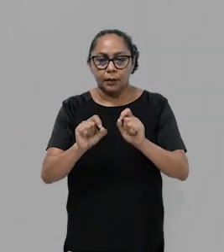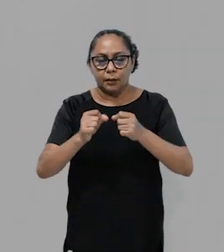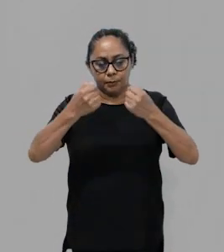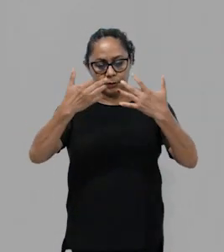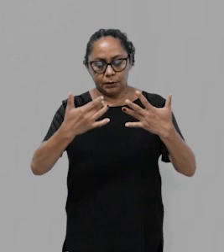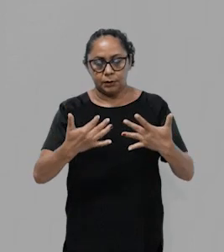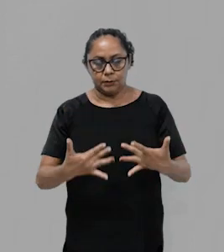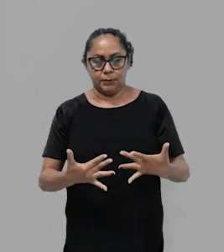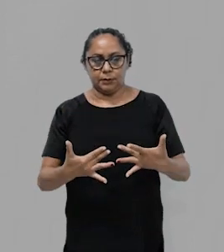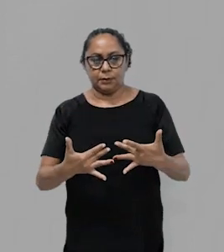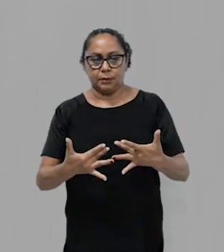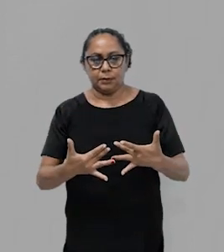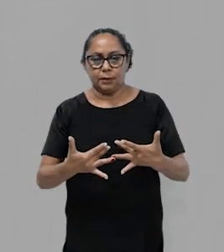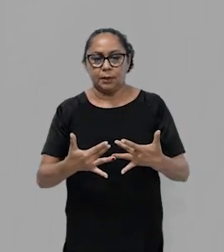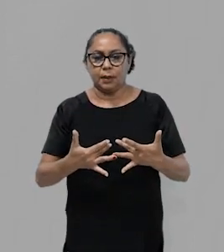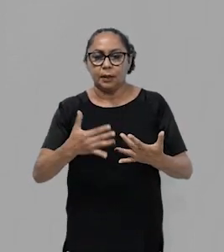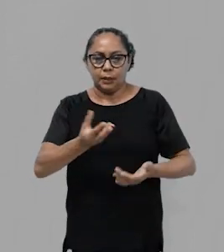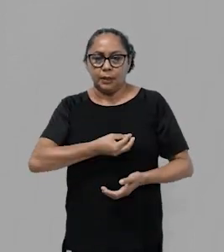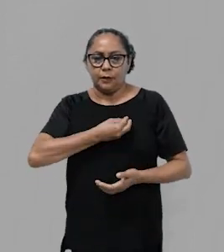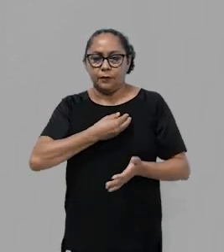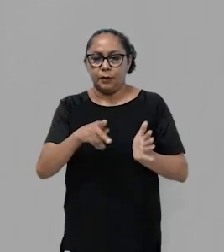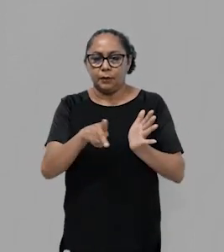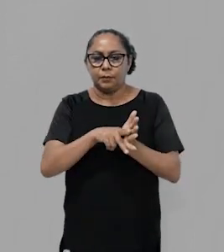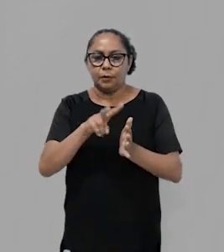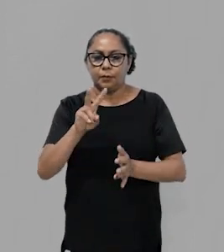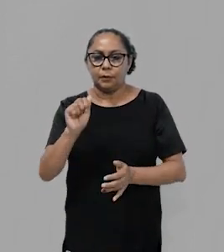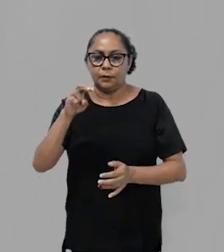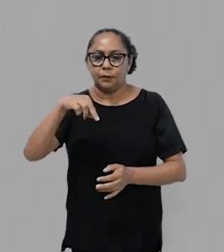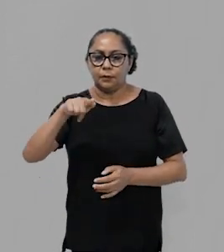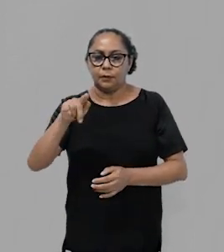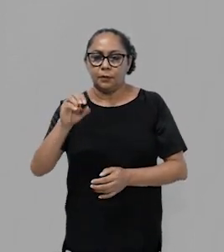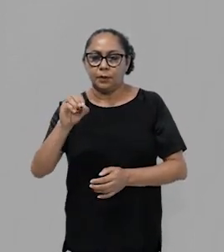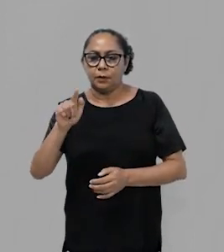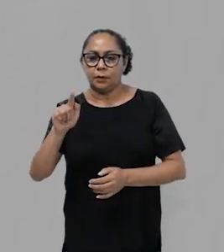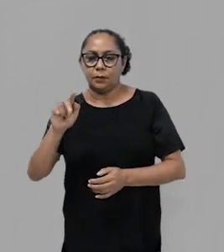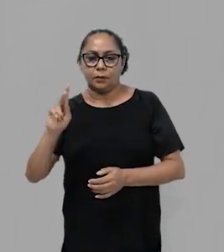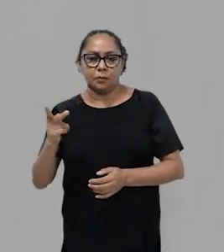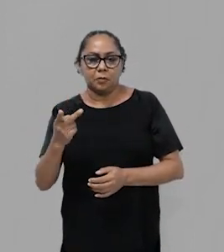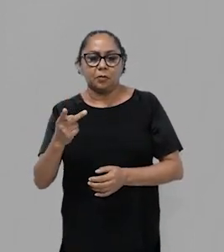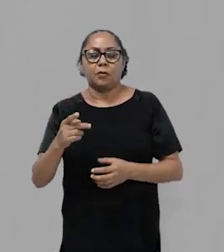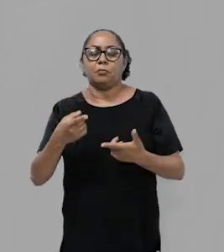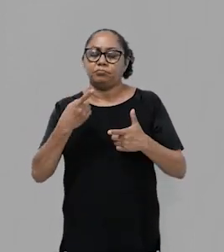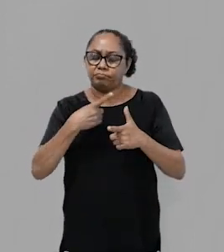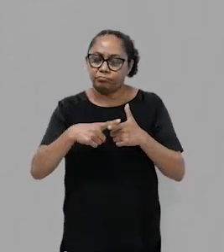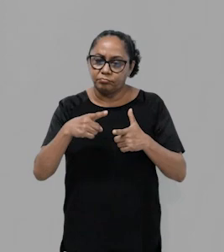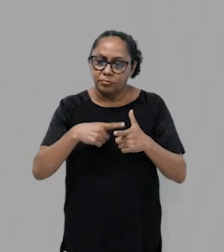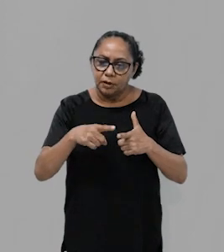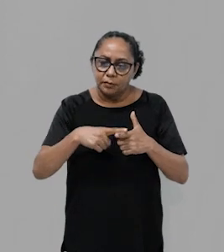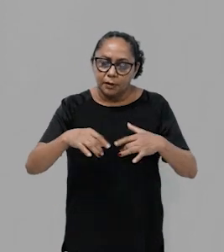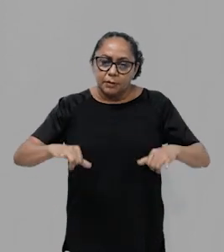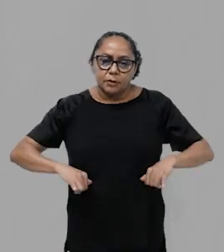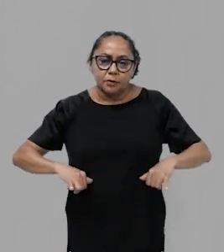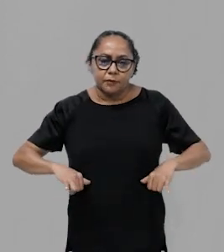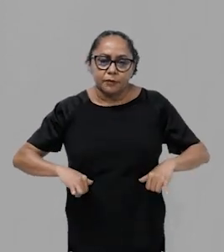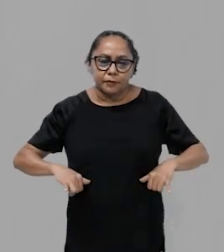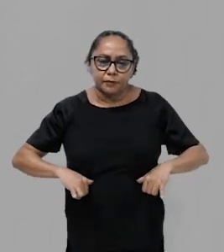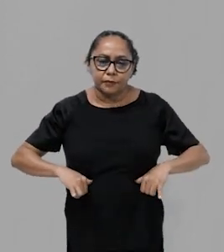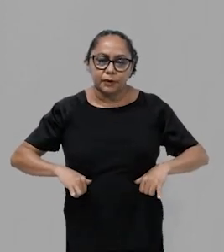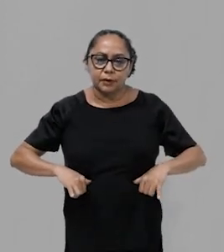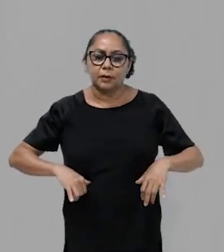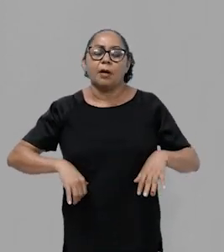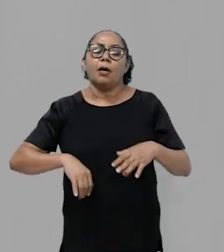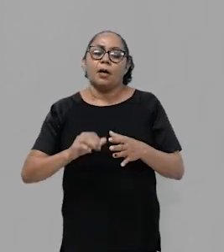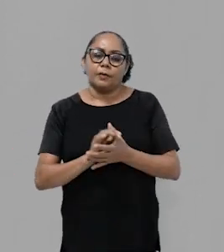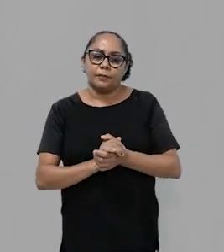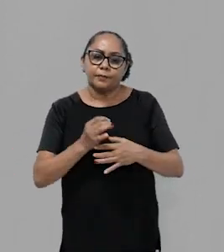Van Gogh é que a vida dele é uma tragédia só. A dica para vocês, eu acho que ainda está numa dessas plataformas de streaming. Assista